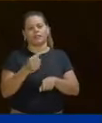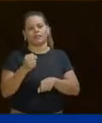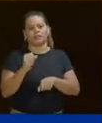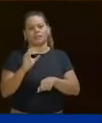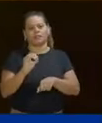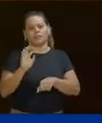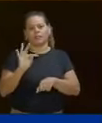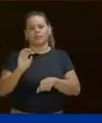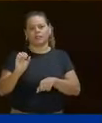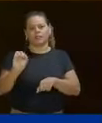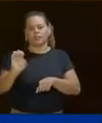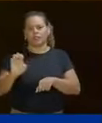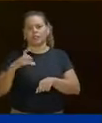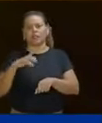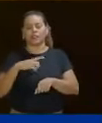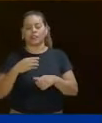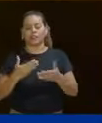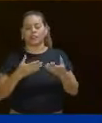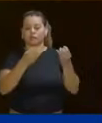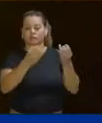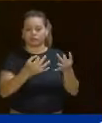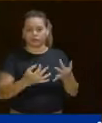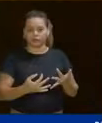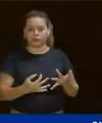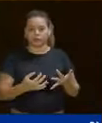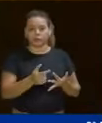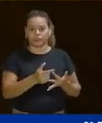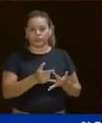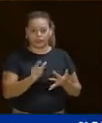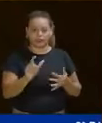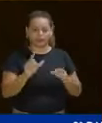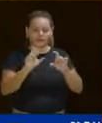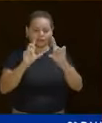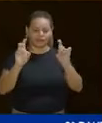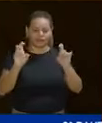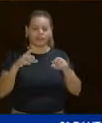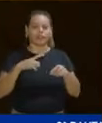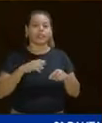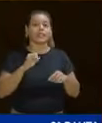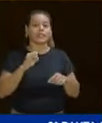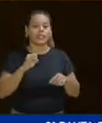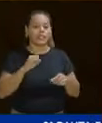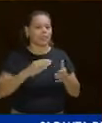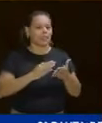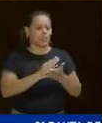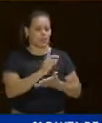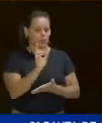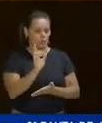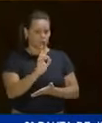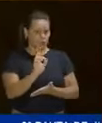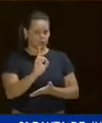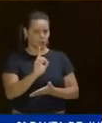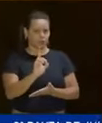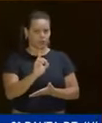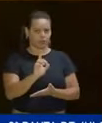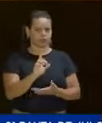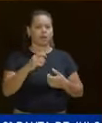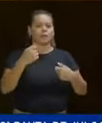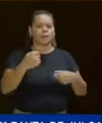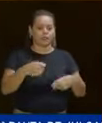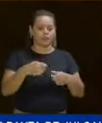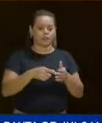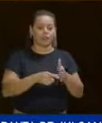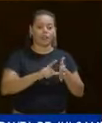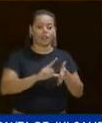inciso 1º. E da disso, com sustentação oral, advogado Paulo a Roberto. desaprovação, mesmo com a determinação